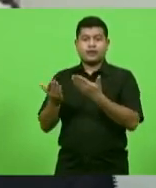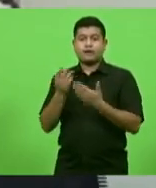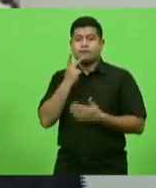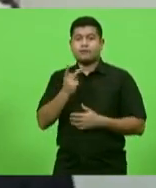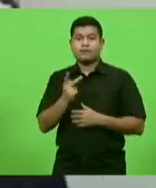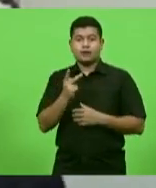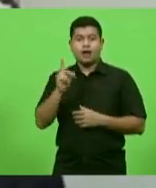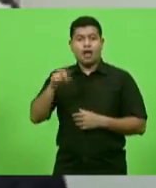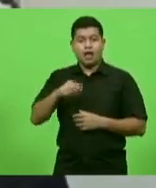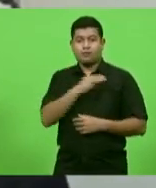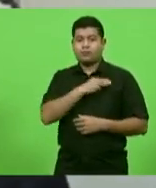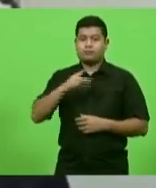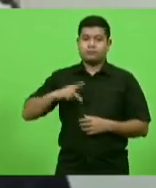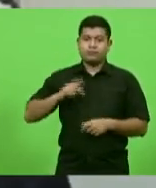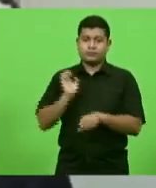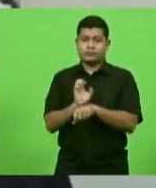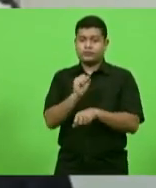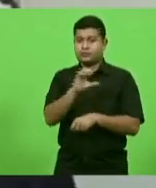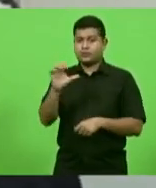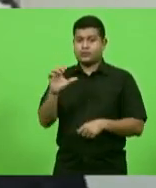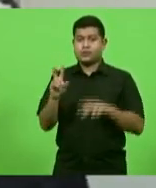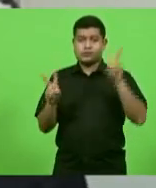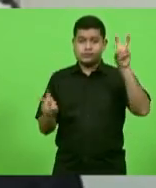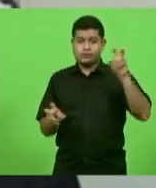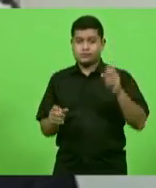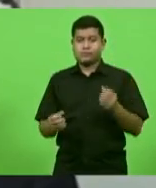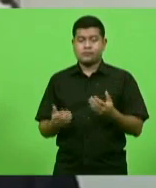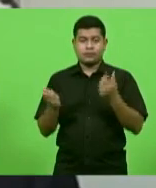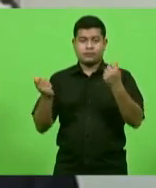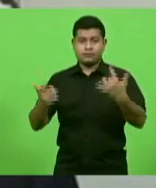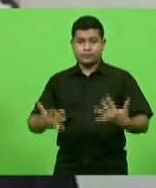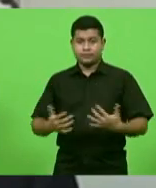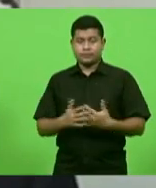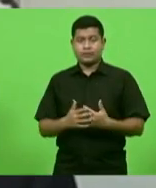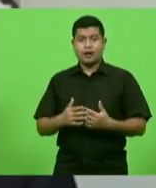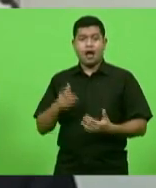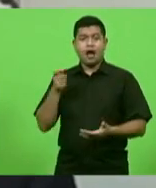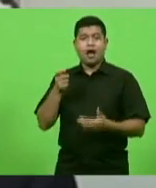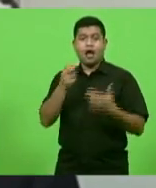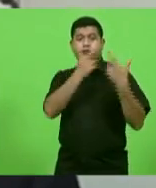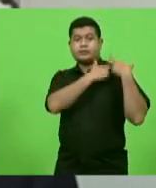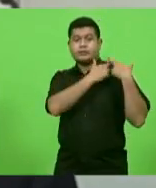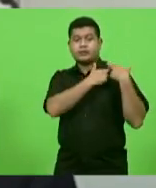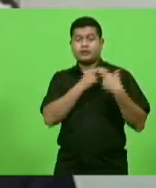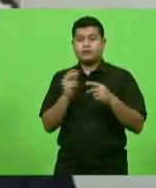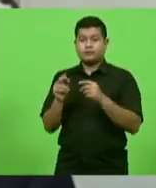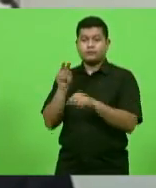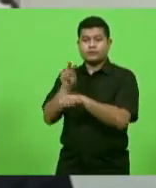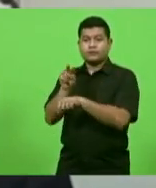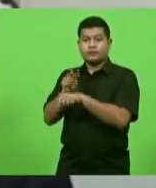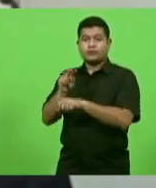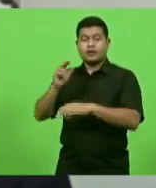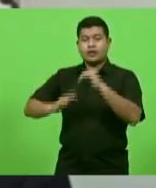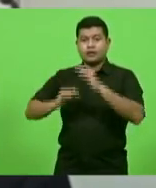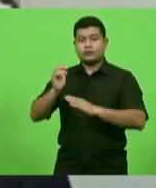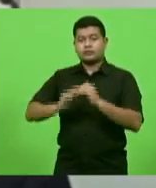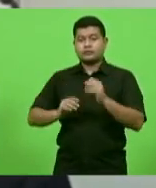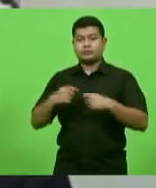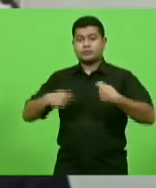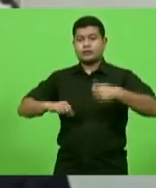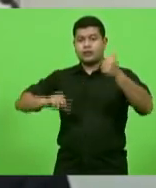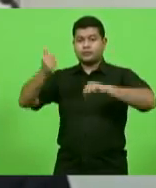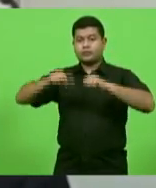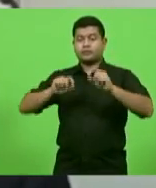ministério público de Santa Catarina "o dever de fiscalizar e agir deve ser avaliado nos